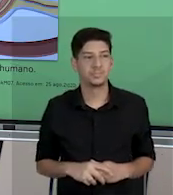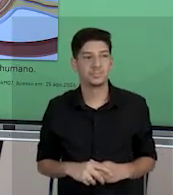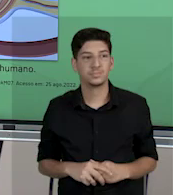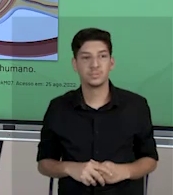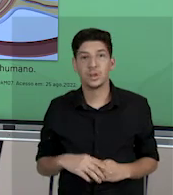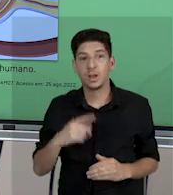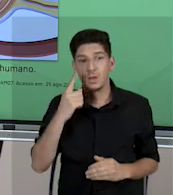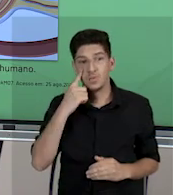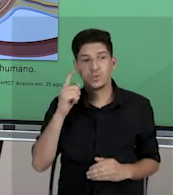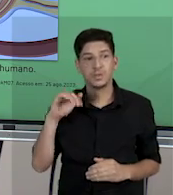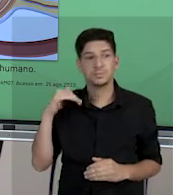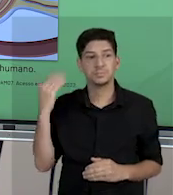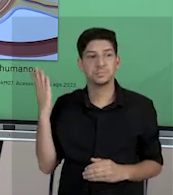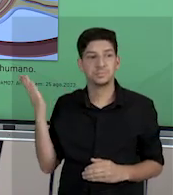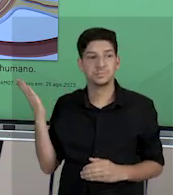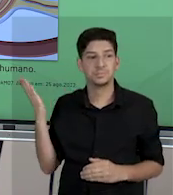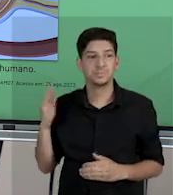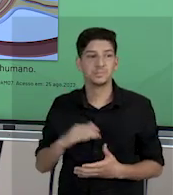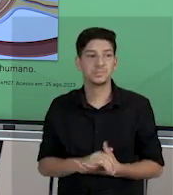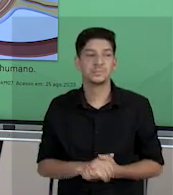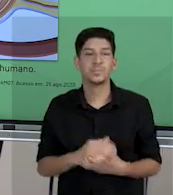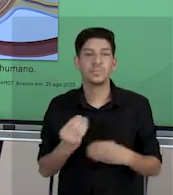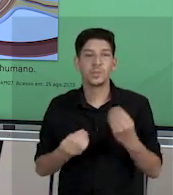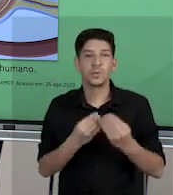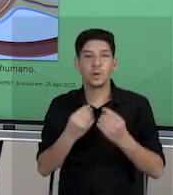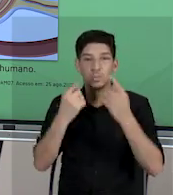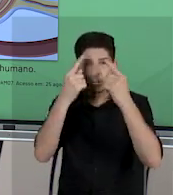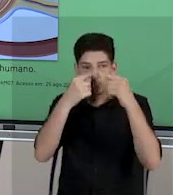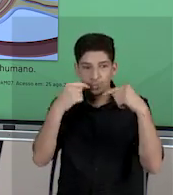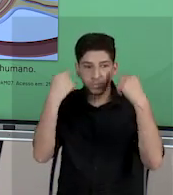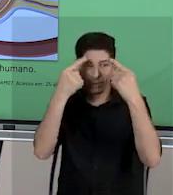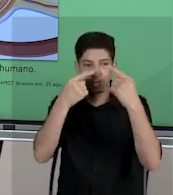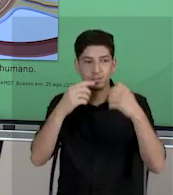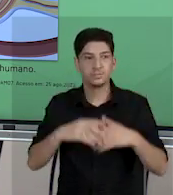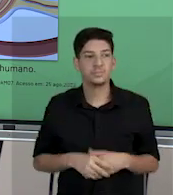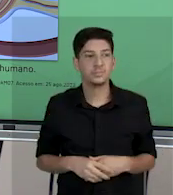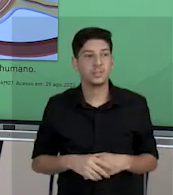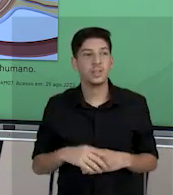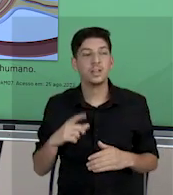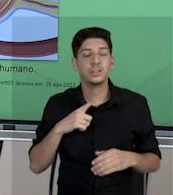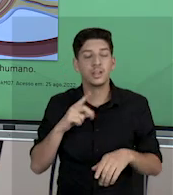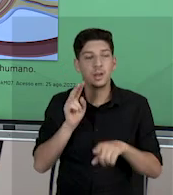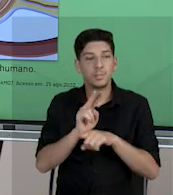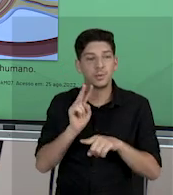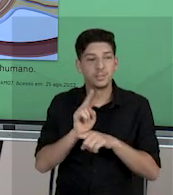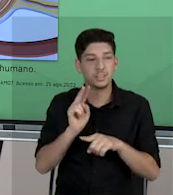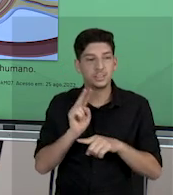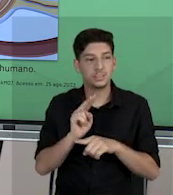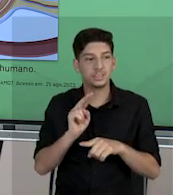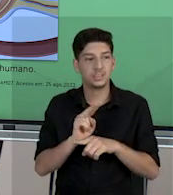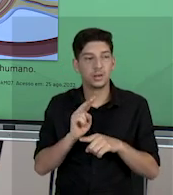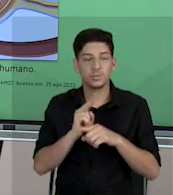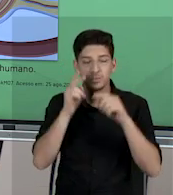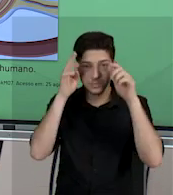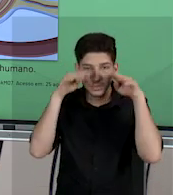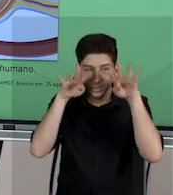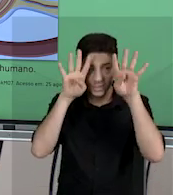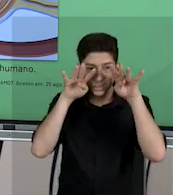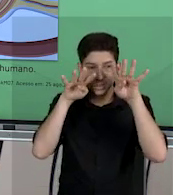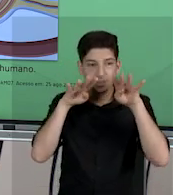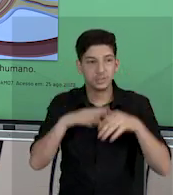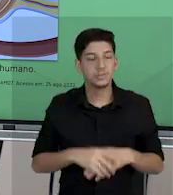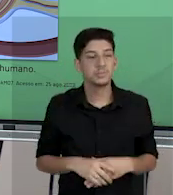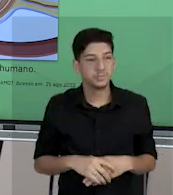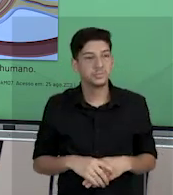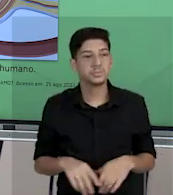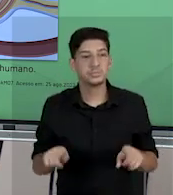Olhando o olho com uma perspectiva mais anatômica, as pálpebras o protegem, assim como os cílios, e aqui a gente tem na